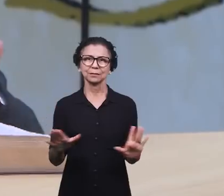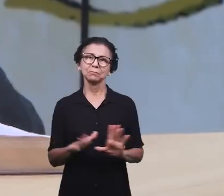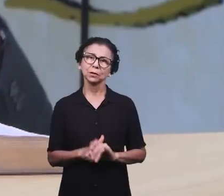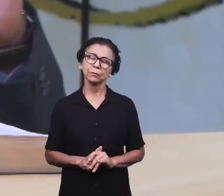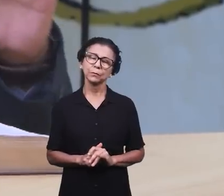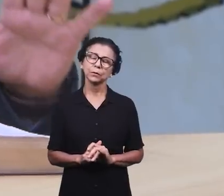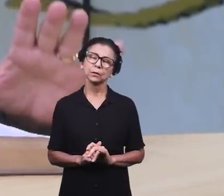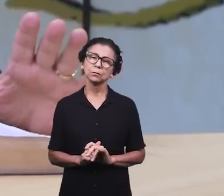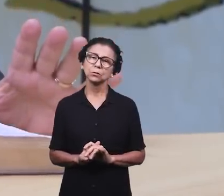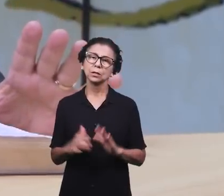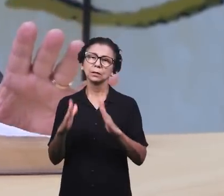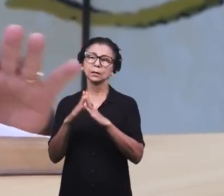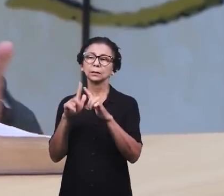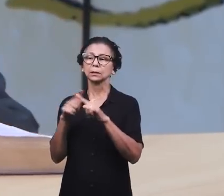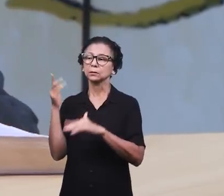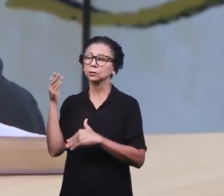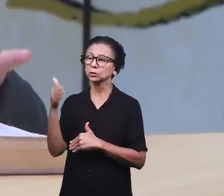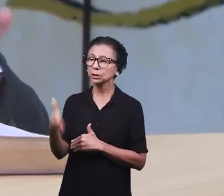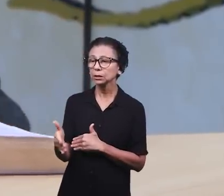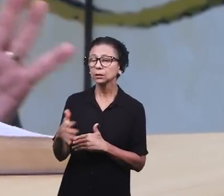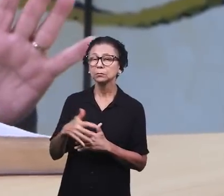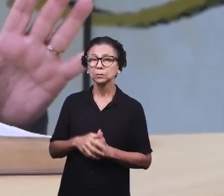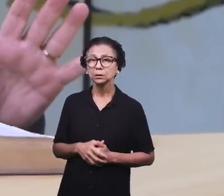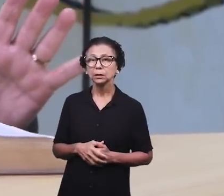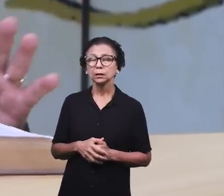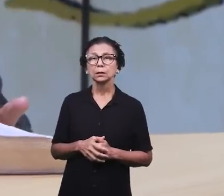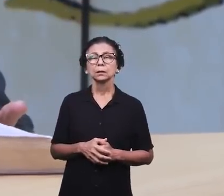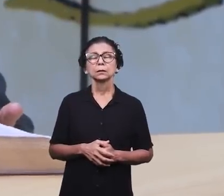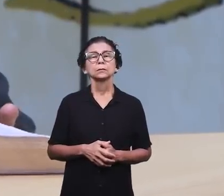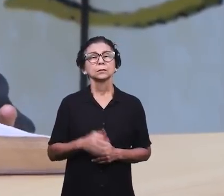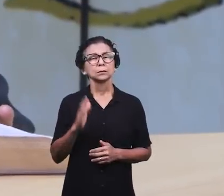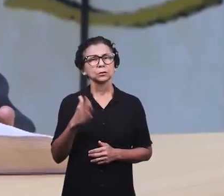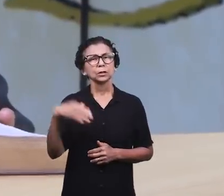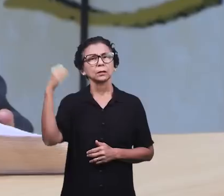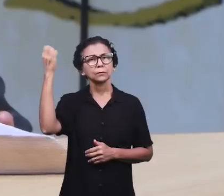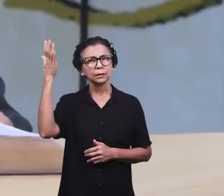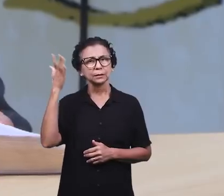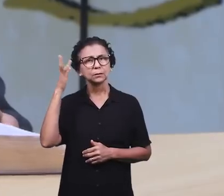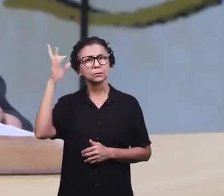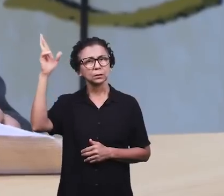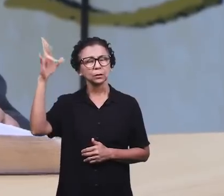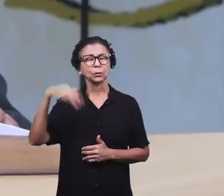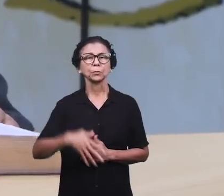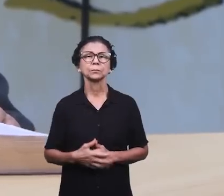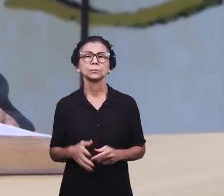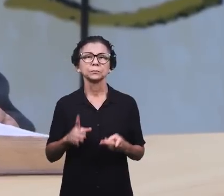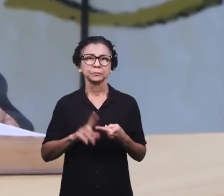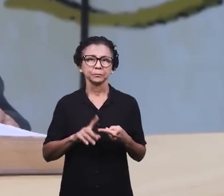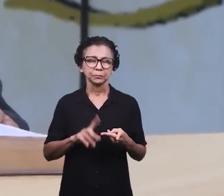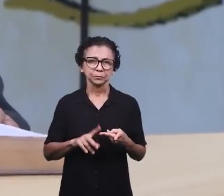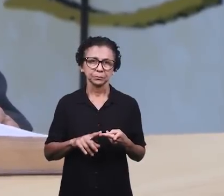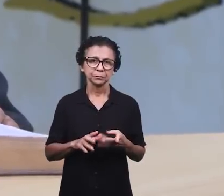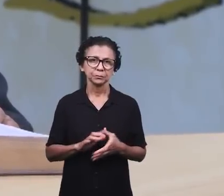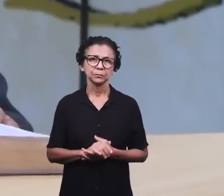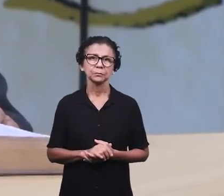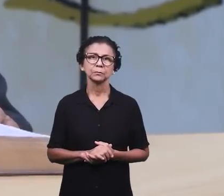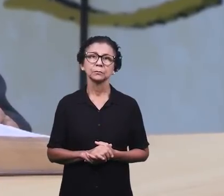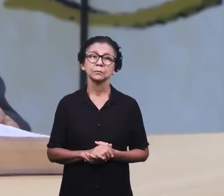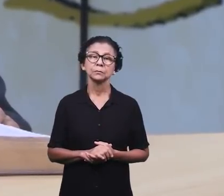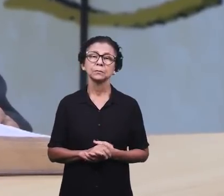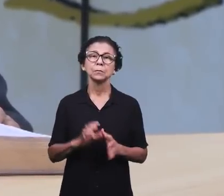lá, encontramos as revelações, então o Senhor já pelejou por nós. O outro aspecto do esforço também é que com o culto